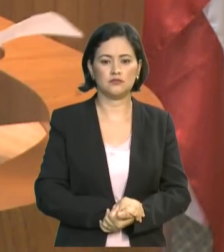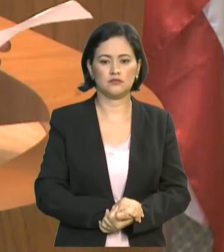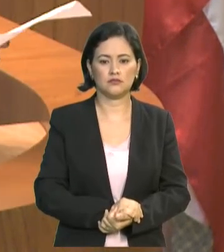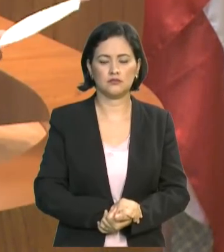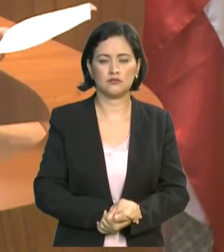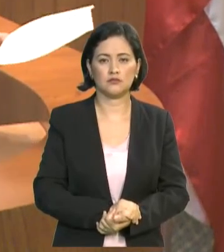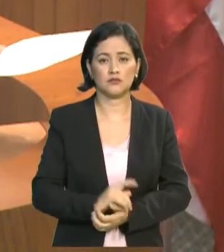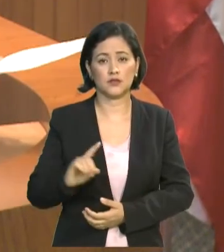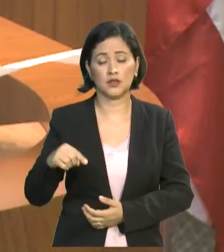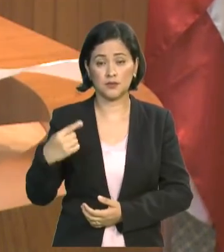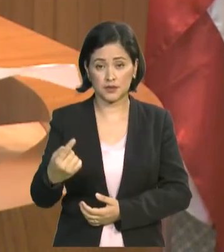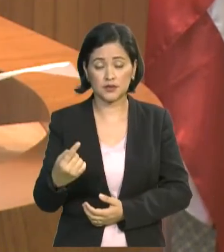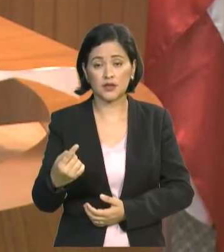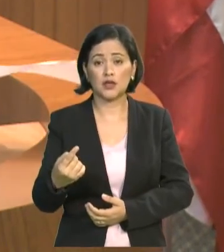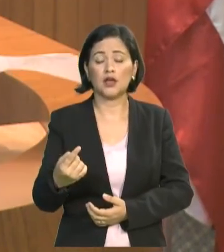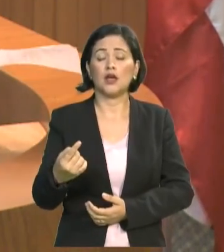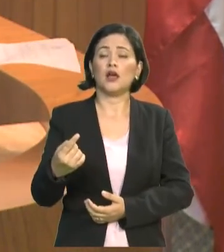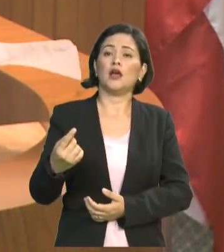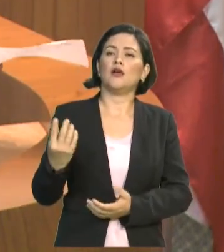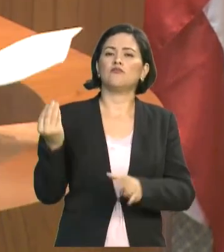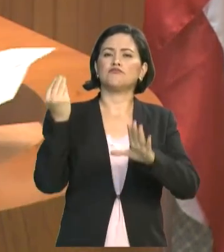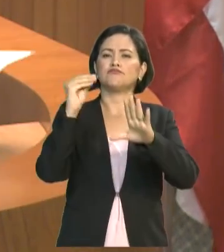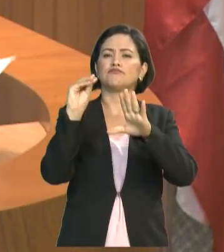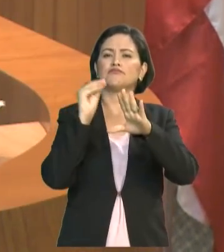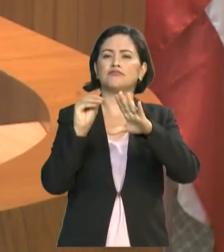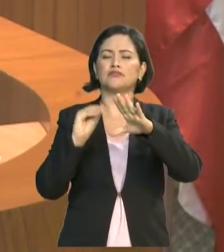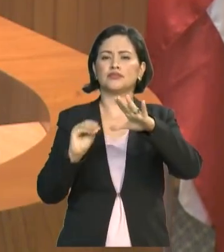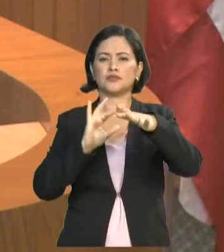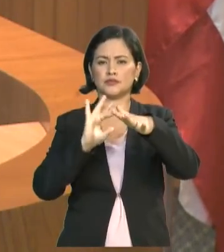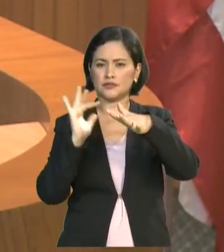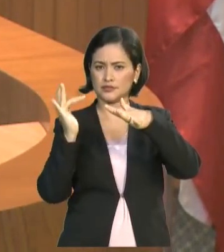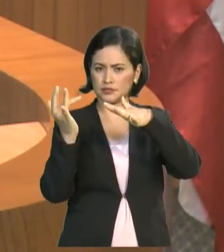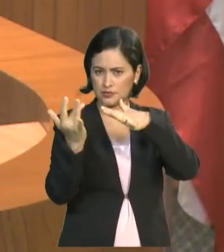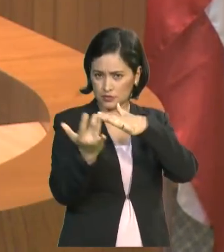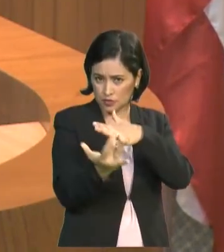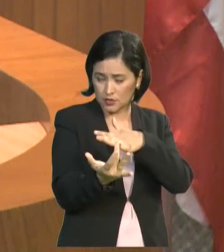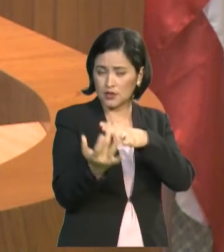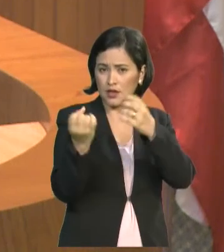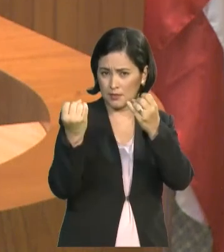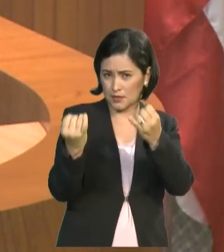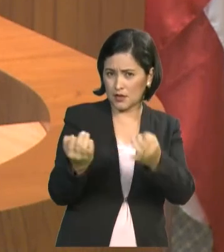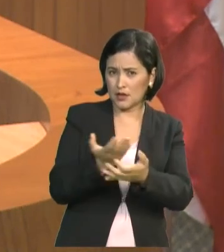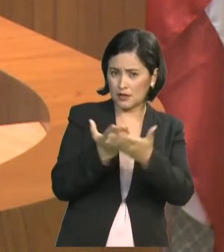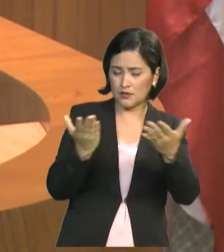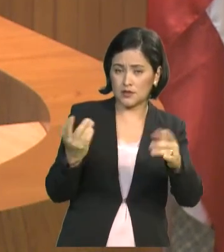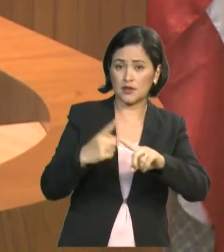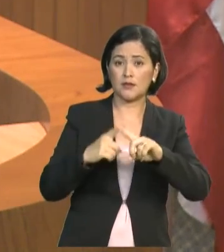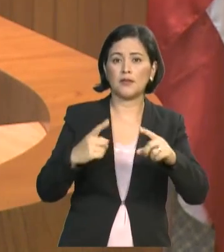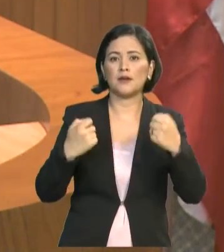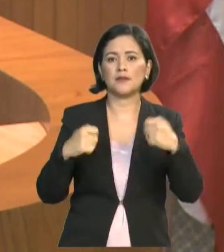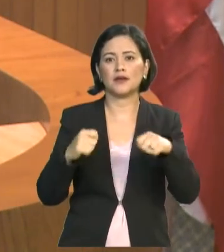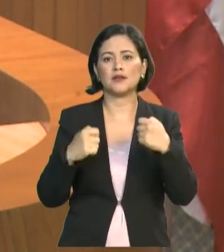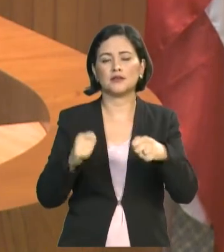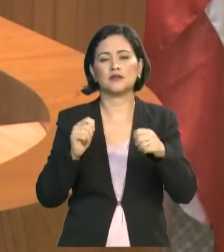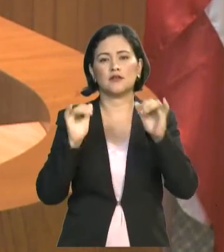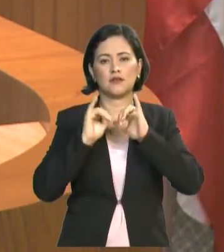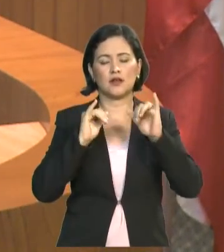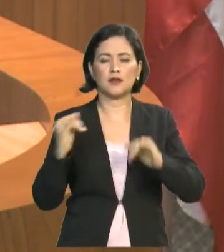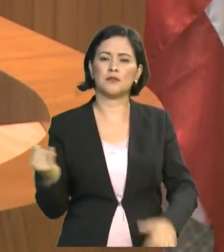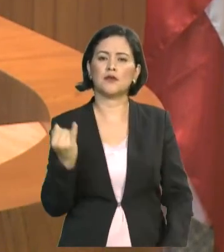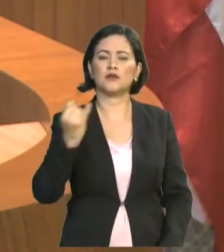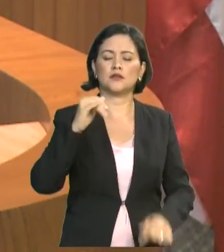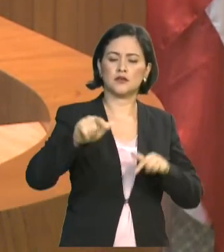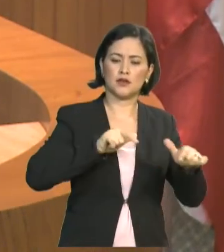essas informações nas minhas redes sociais, mas eu não poderia deixar de citar a importância desses trabalhos e de